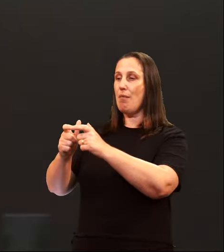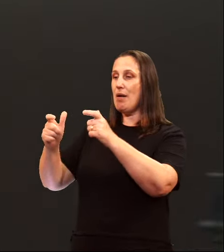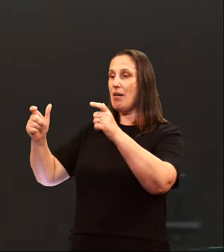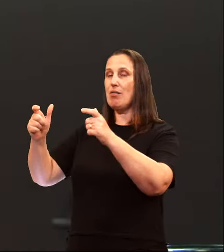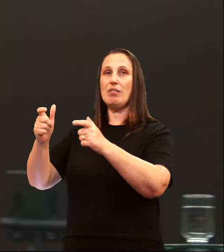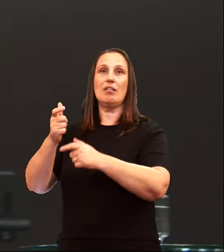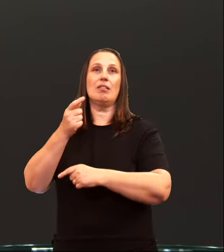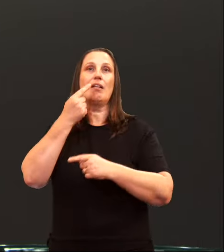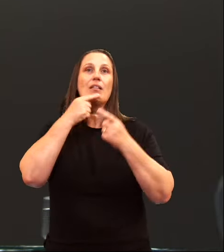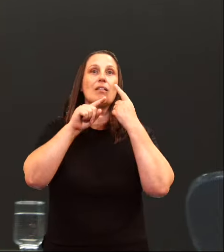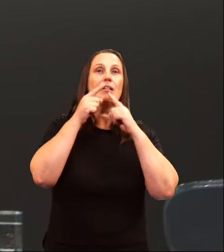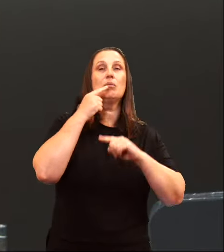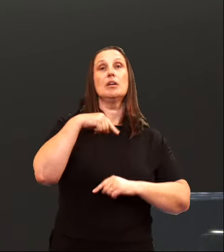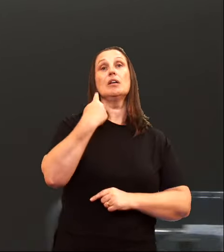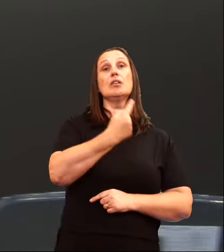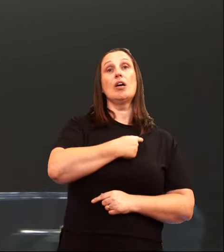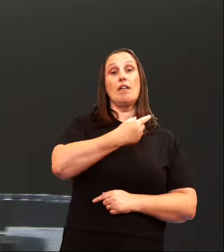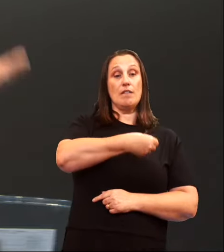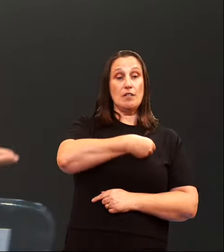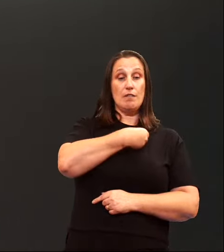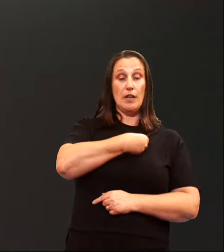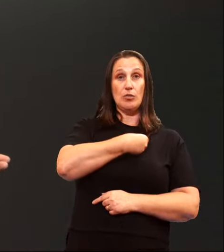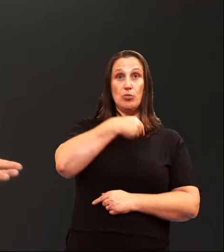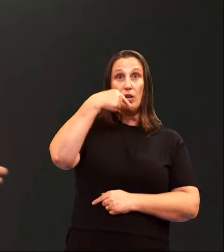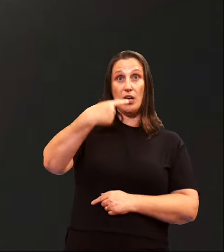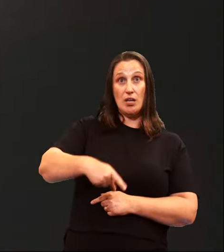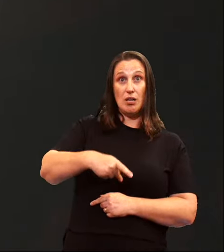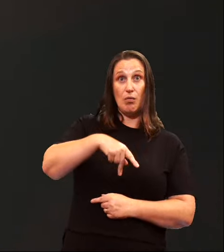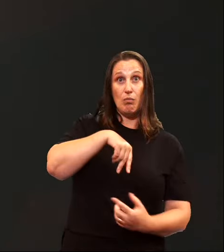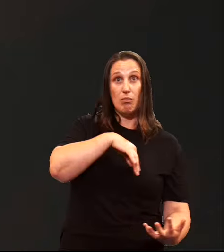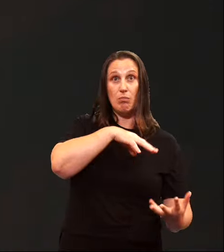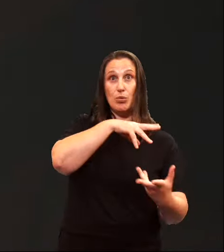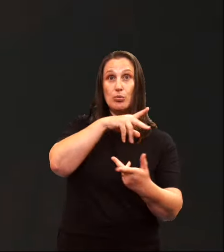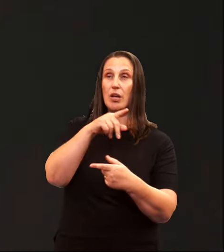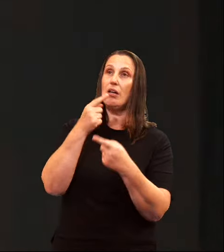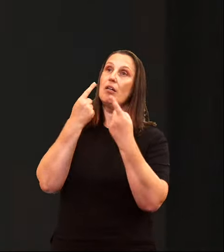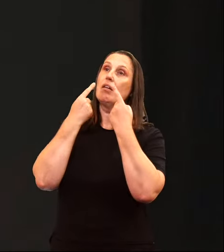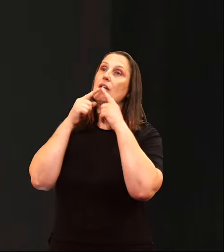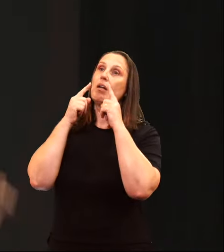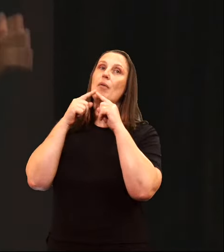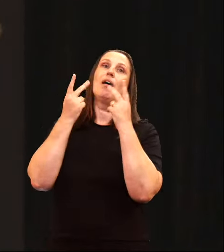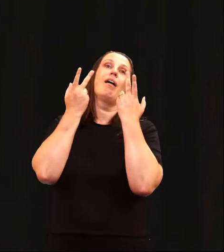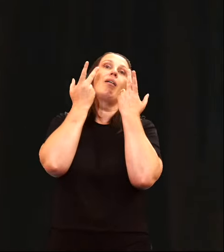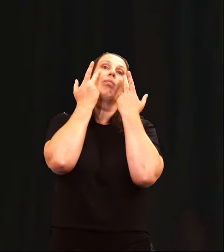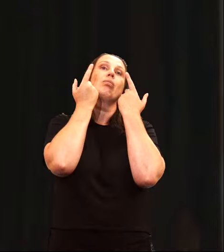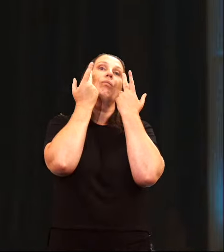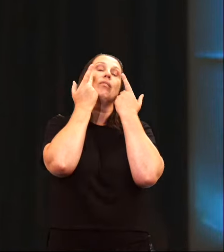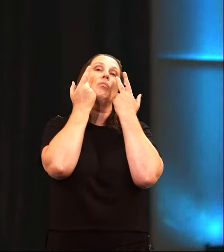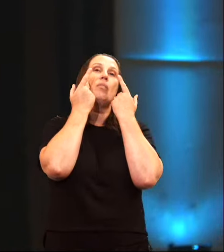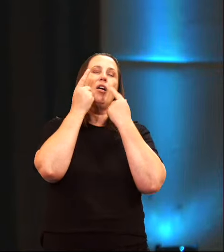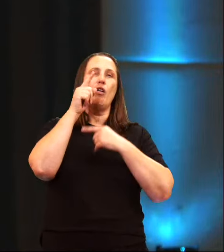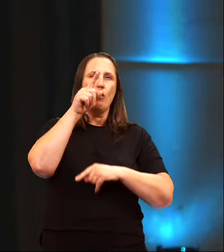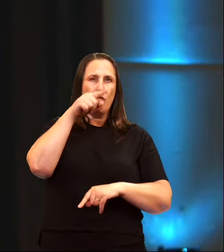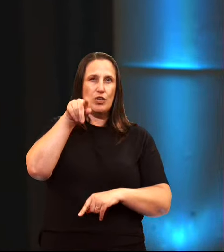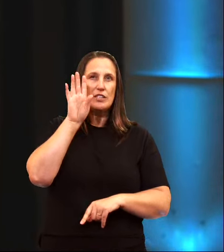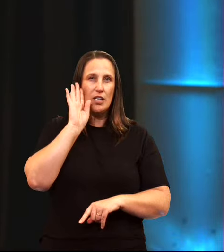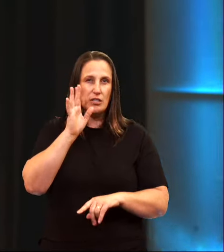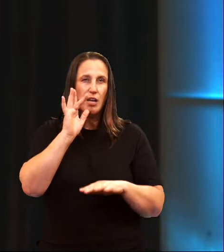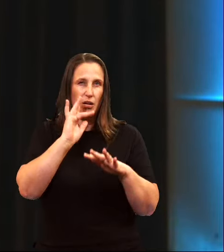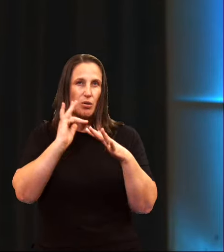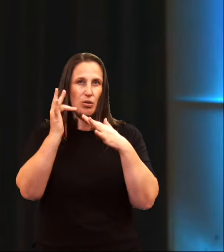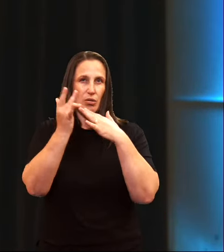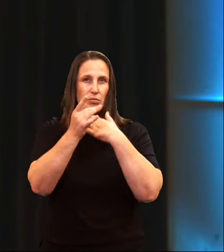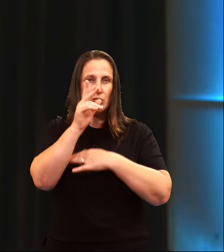mundo onde reclamar virou normal. Quem frequenta as redes sociais aí? Você usa